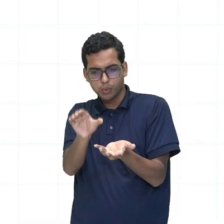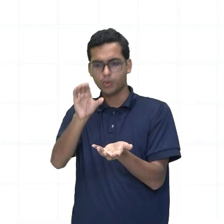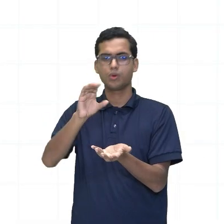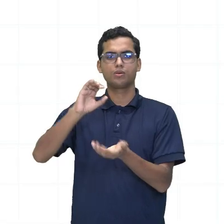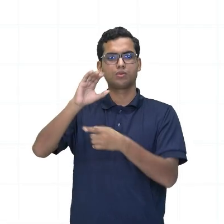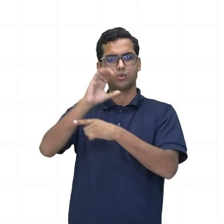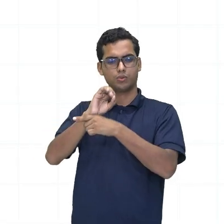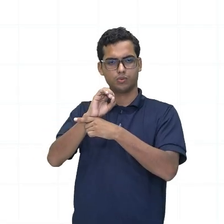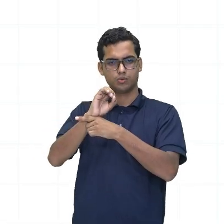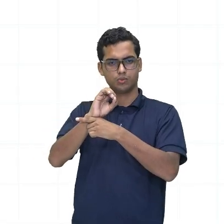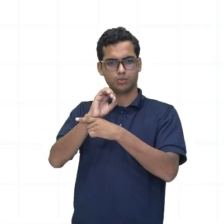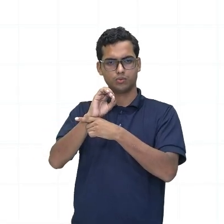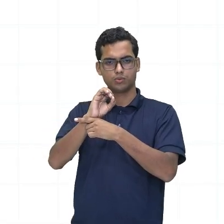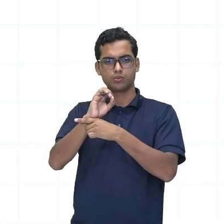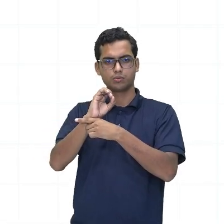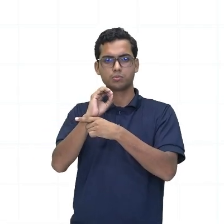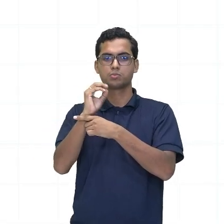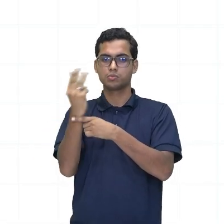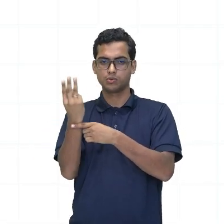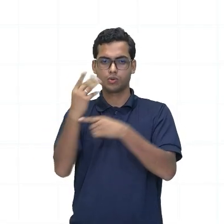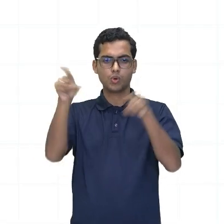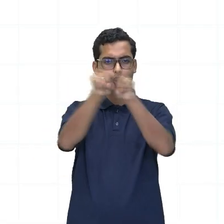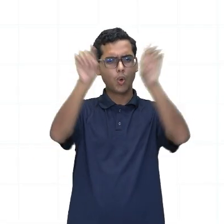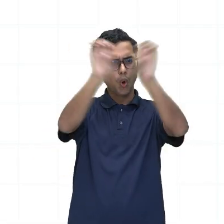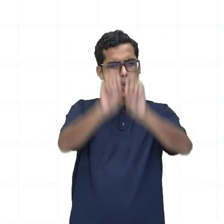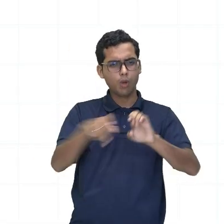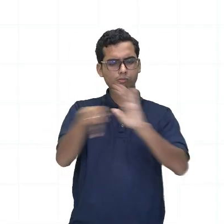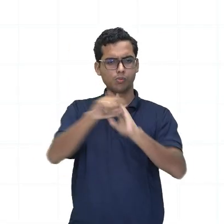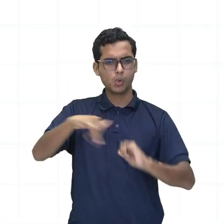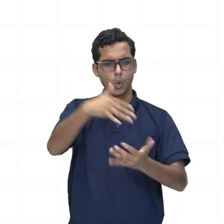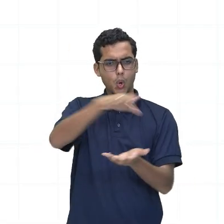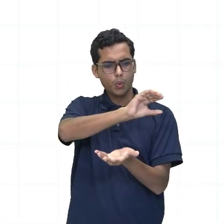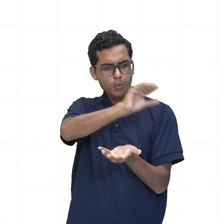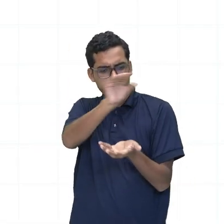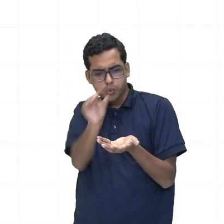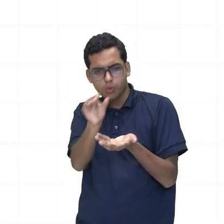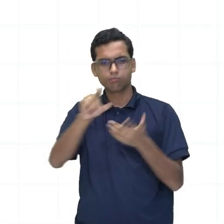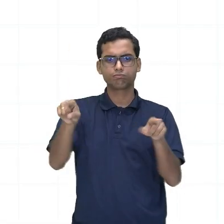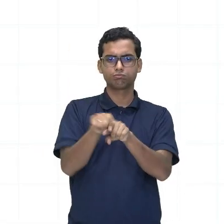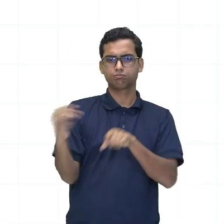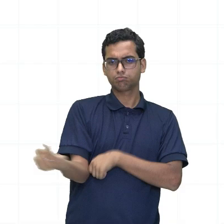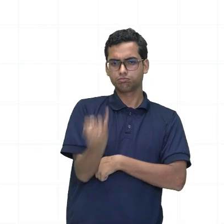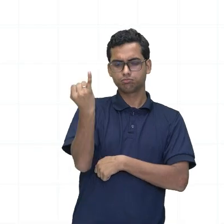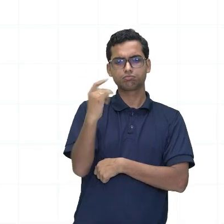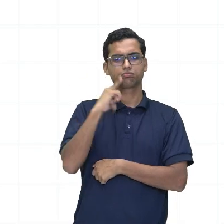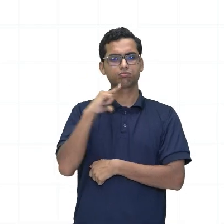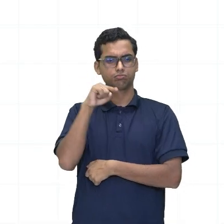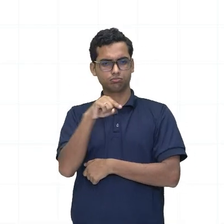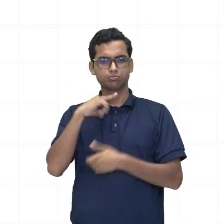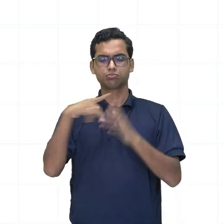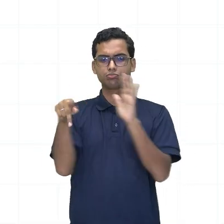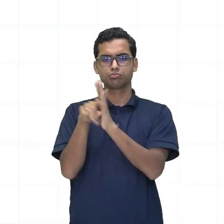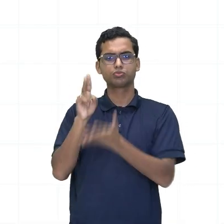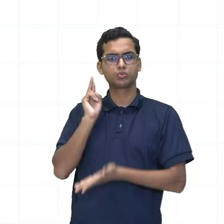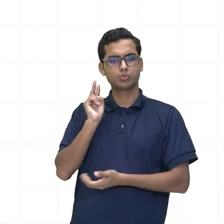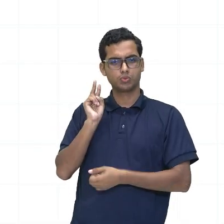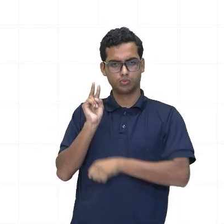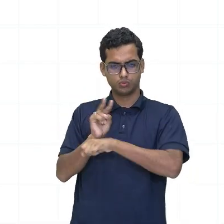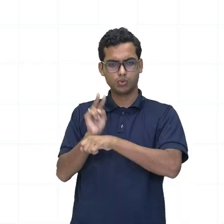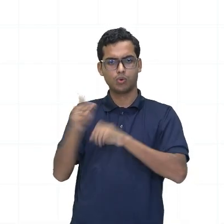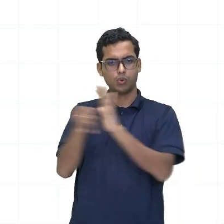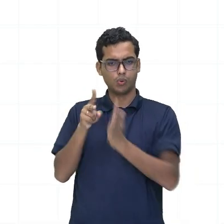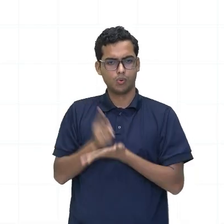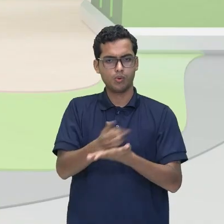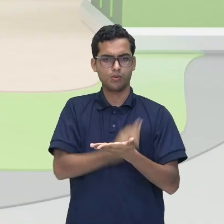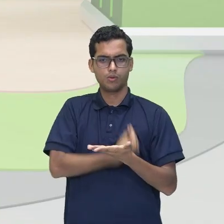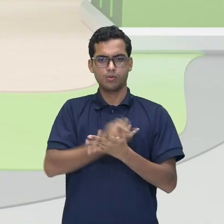detalhamento, estrutura da camada de ozônio e importâncias da camada de ozônio na manutenção da vida no